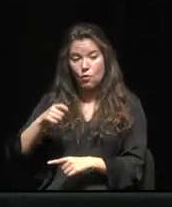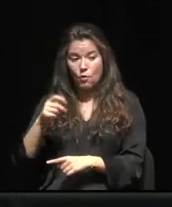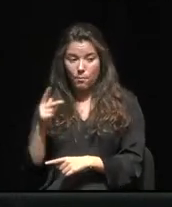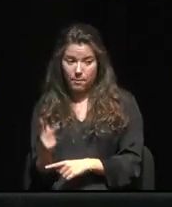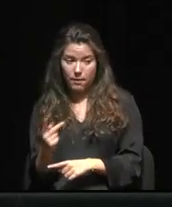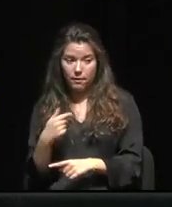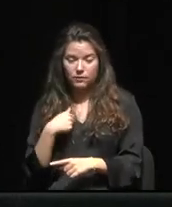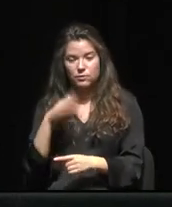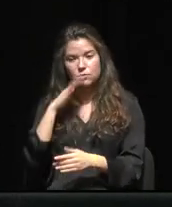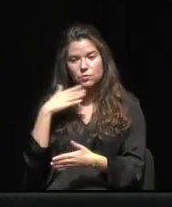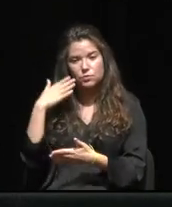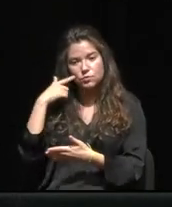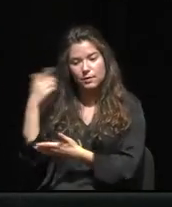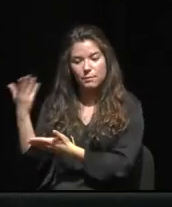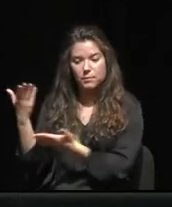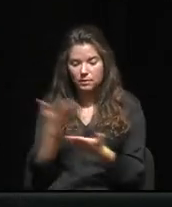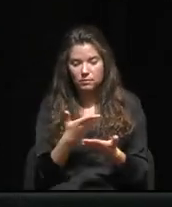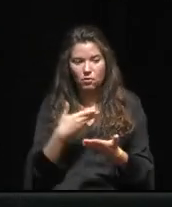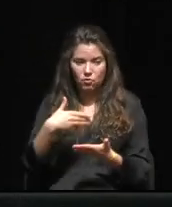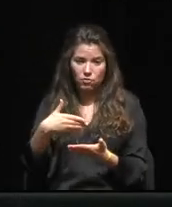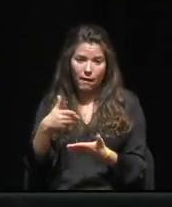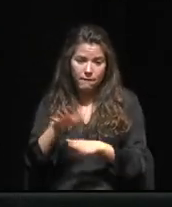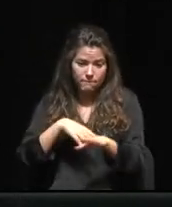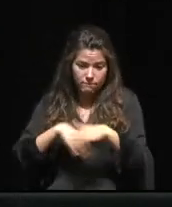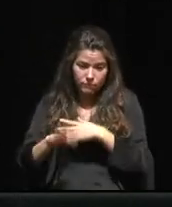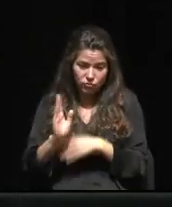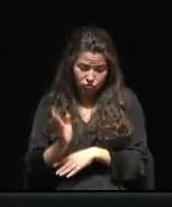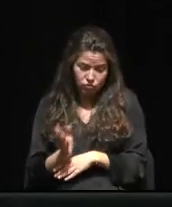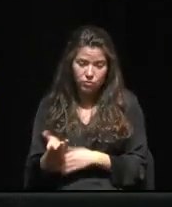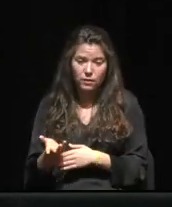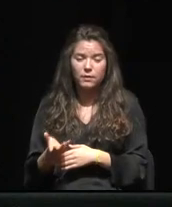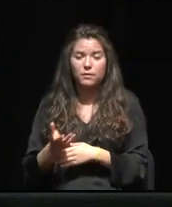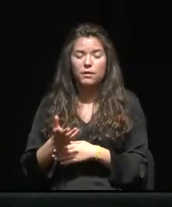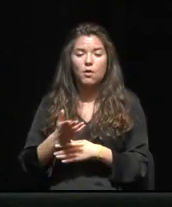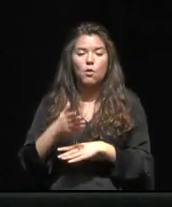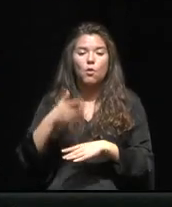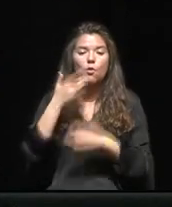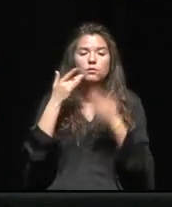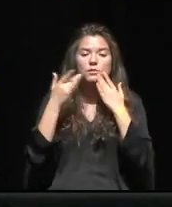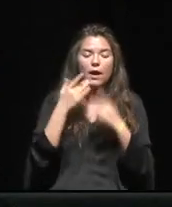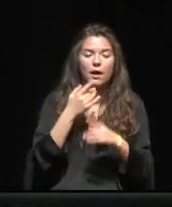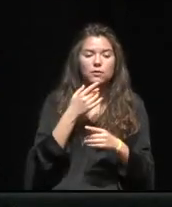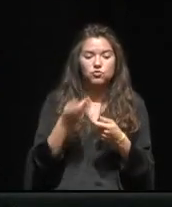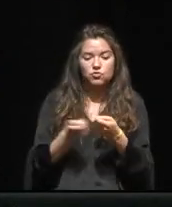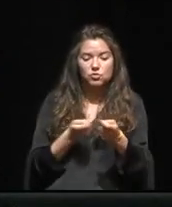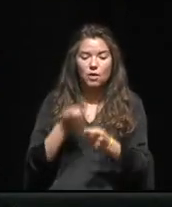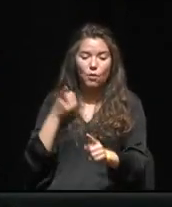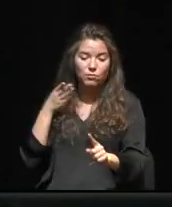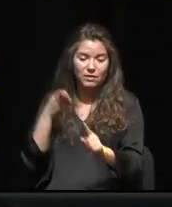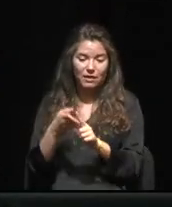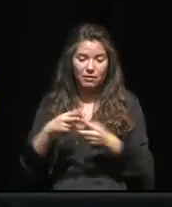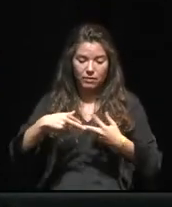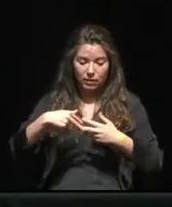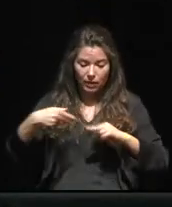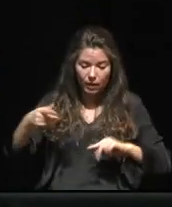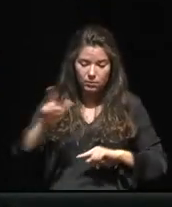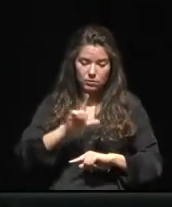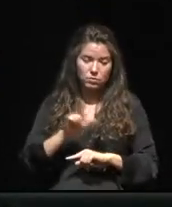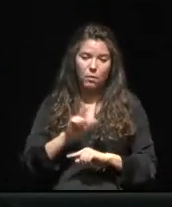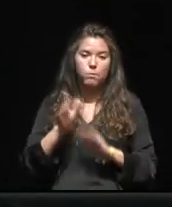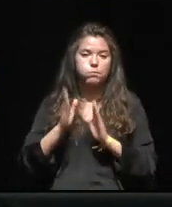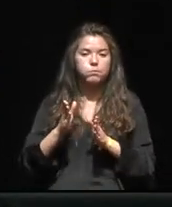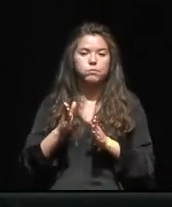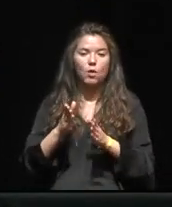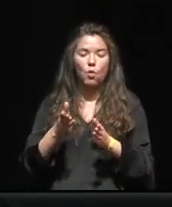e nos apresenta já é feito ou seja nos teatros em cada bairro tem gestão direta da Câmara Municipal de Lisboa não é preciso aplicar o